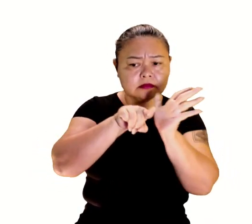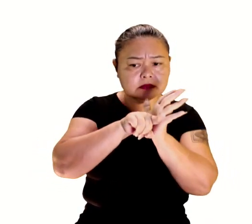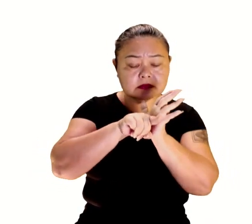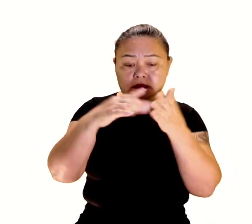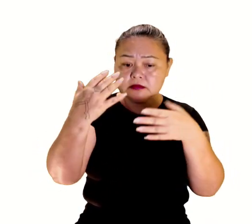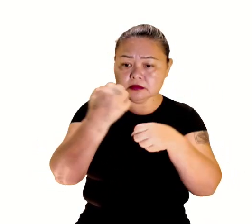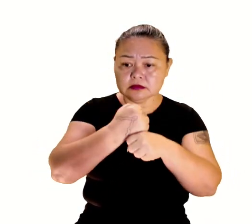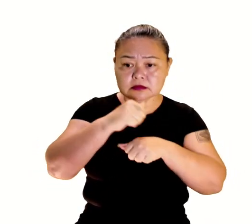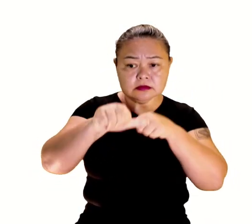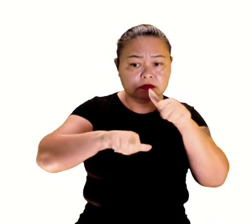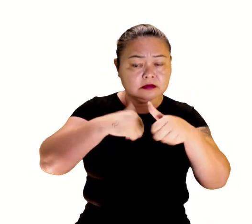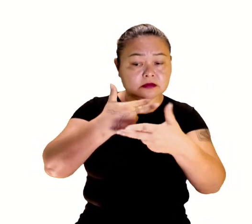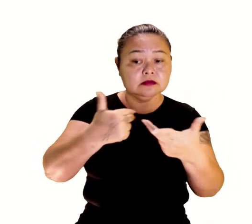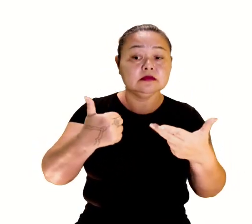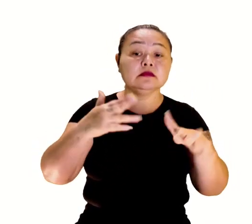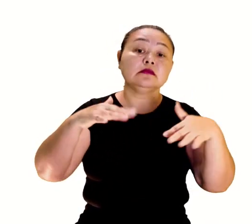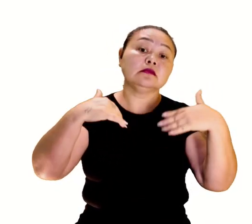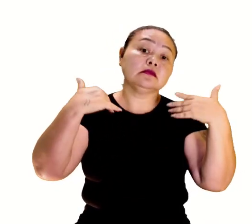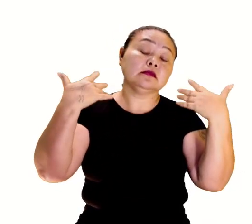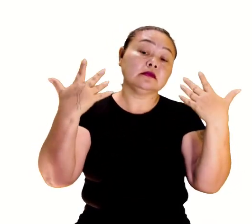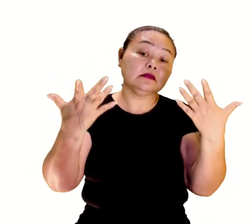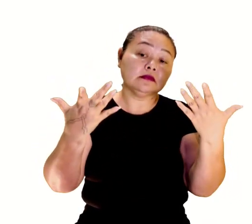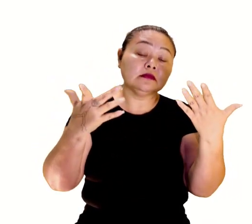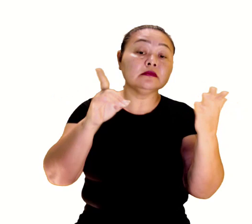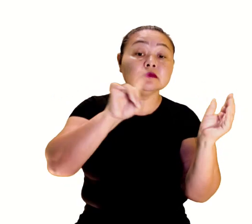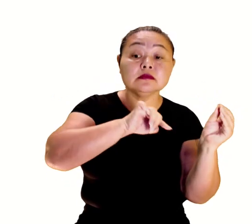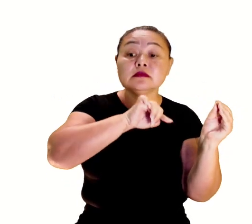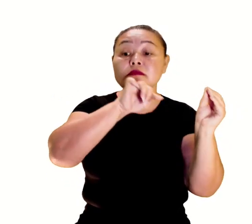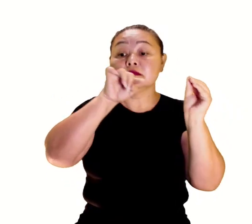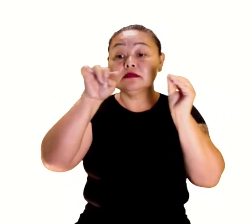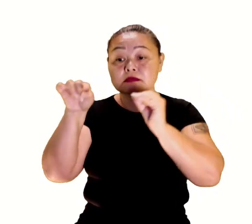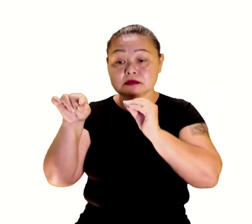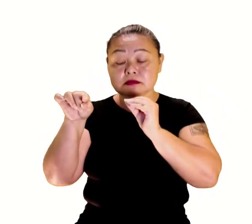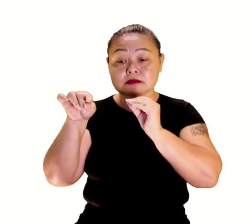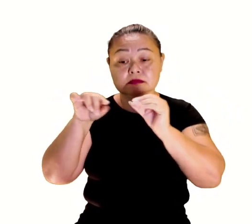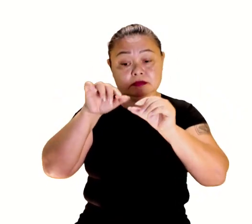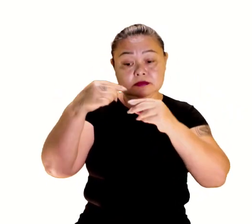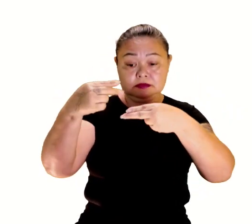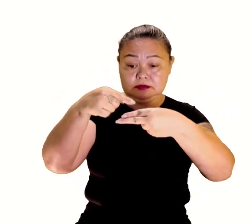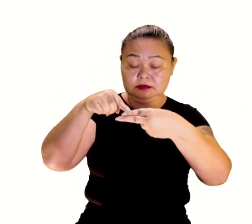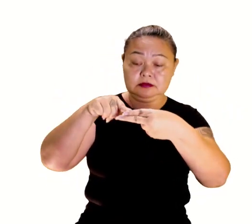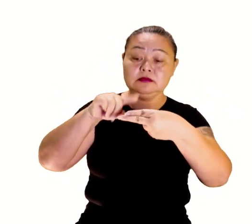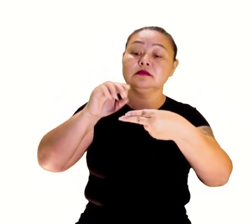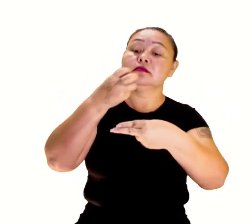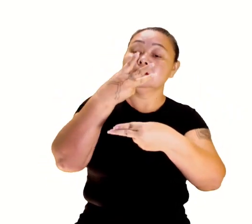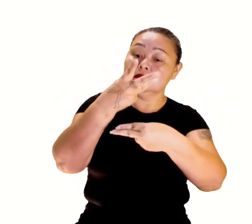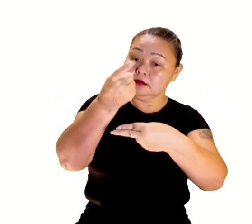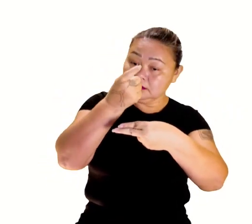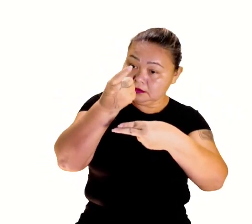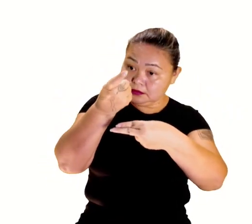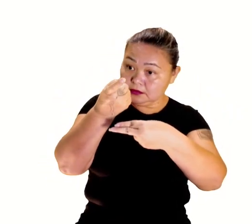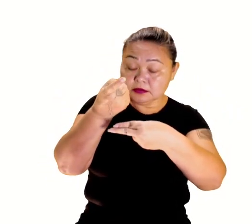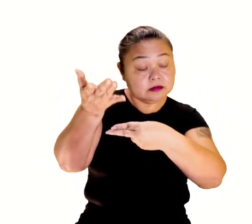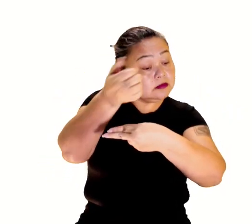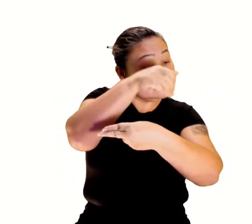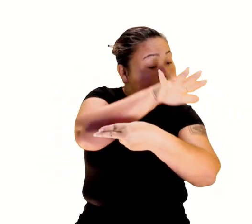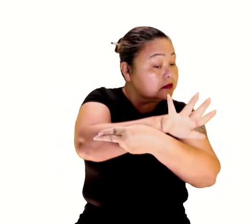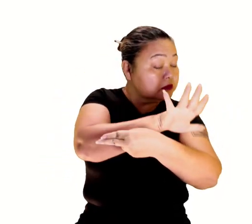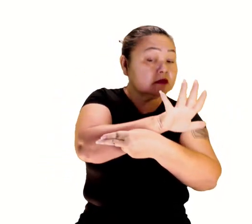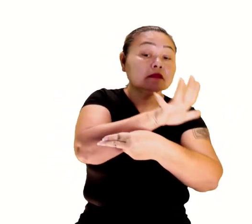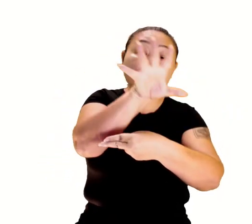operação? Não. Então só quando ele muda de membro. Só quando troca de membro. O 3x já estava no primeiro membro, não precisou